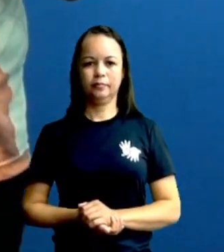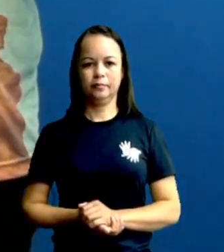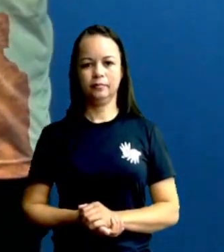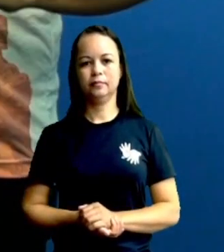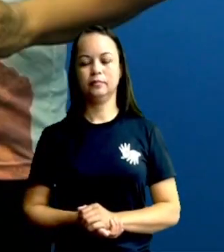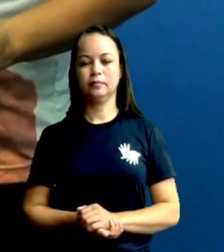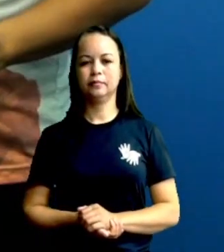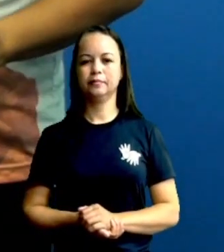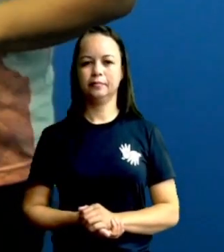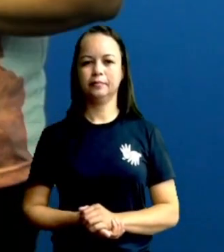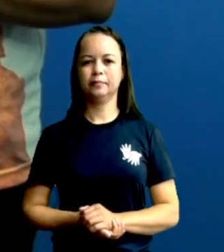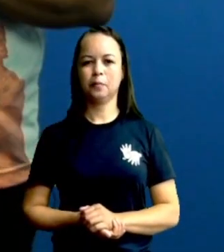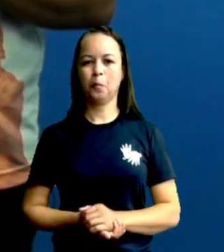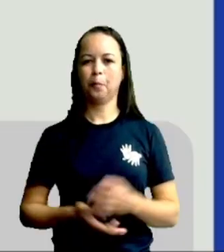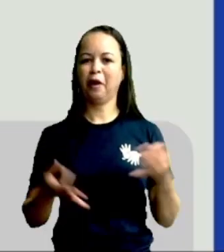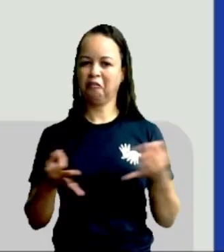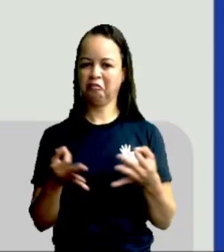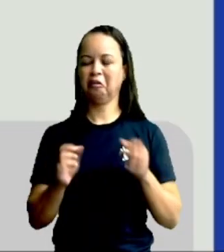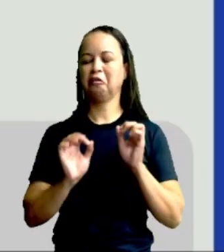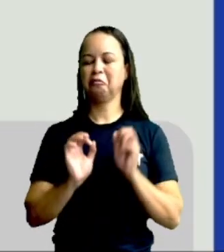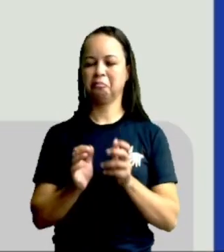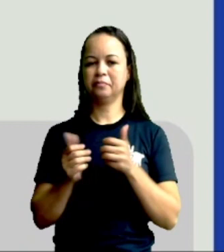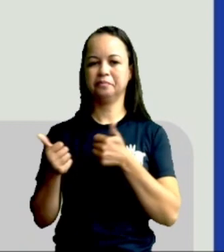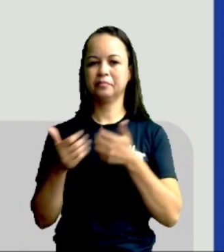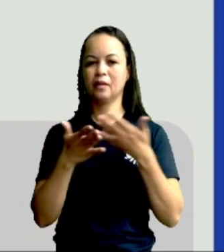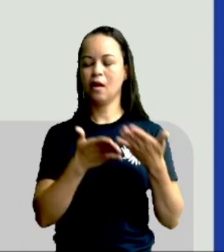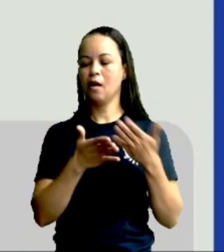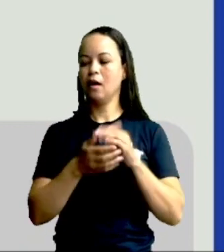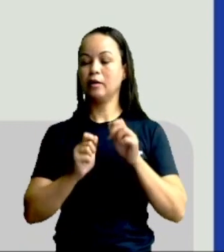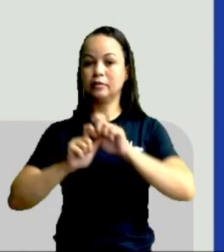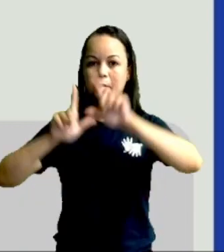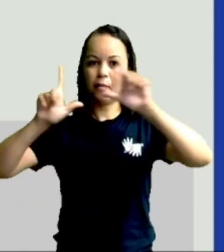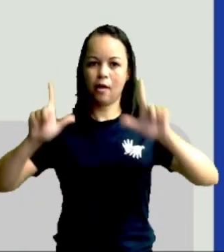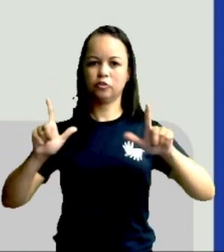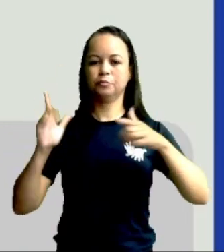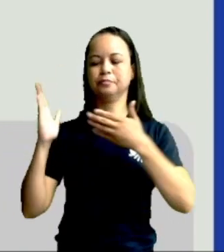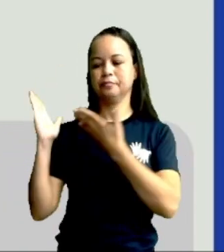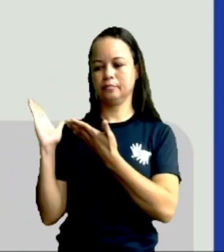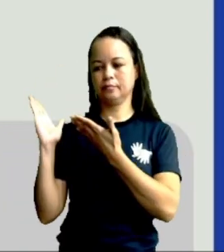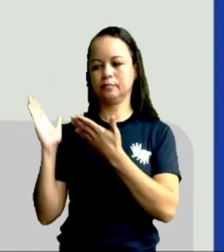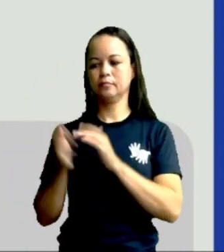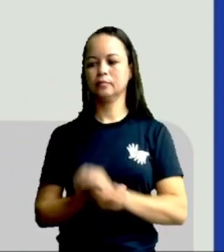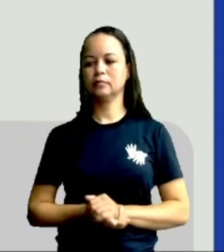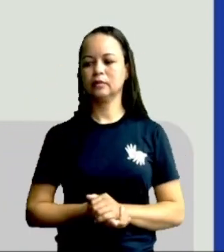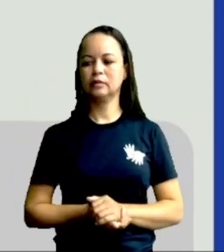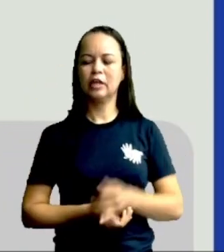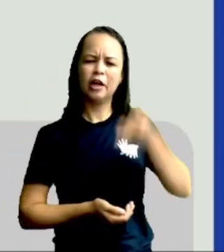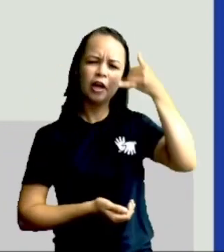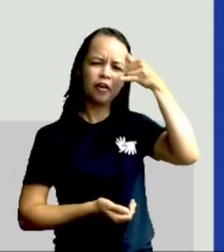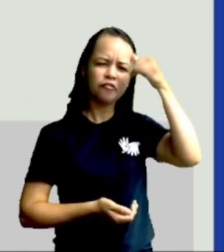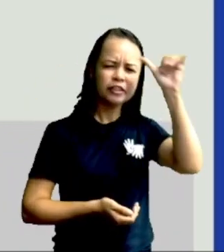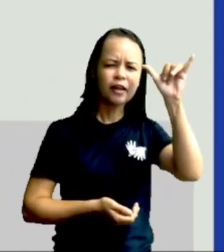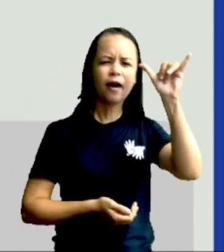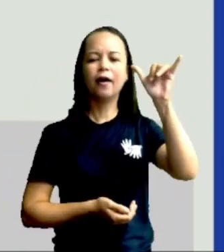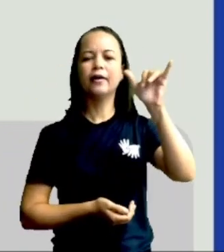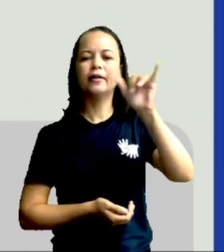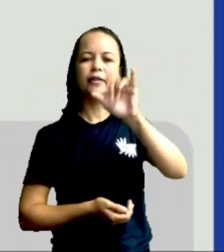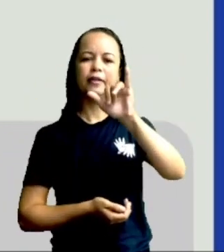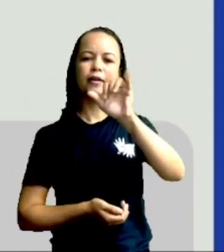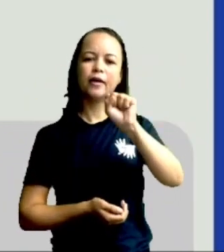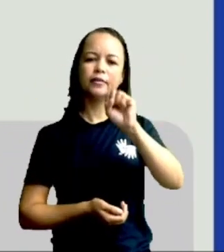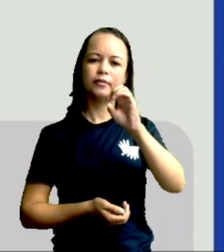Prefeito, vamos lá. Por favor, meu queridão, abre essa imagem aí. Como evitar as ISTs da vida?